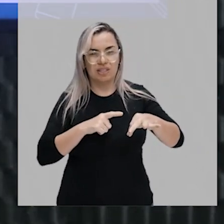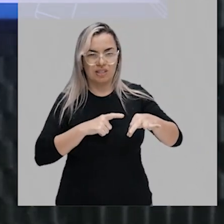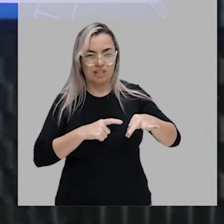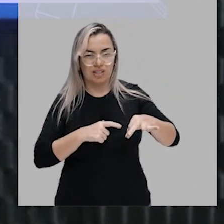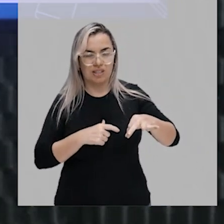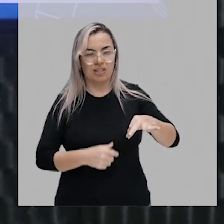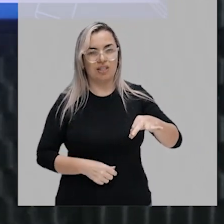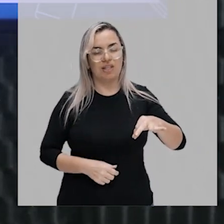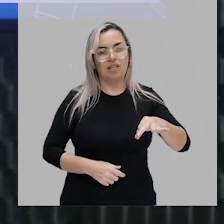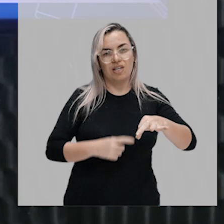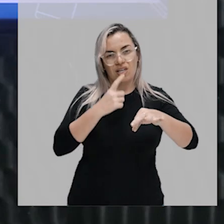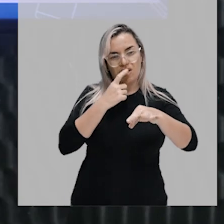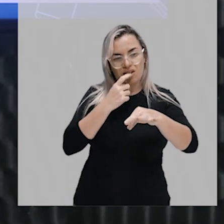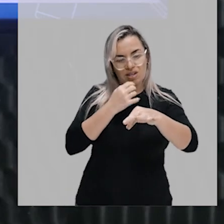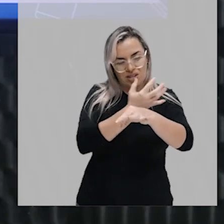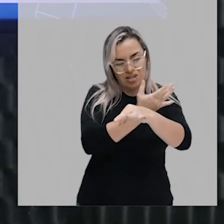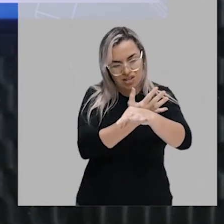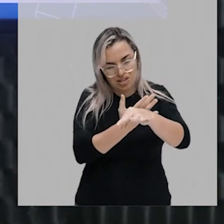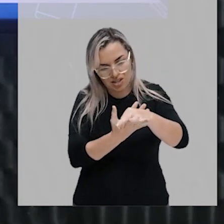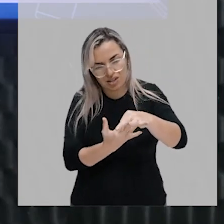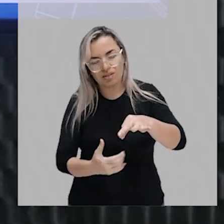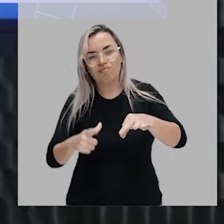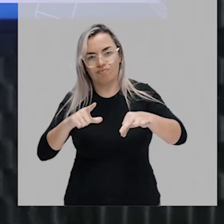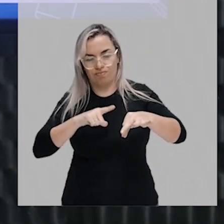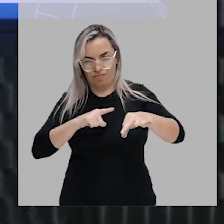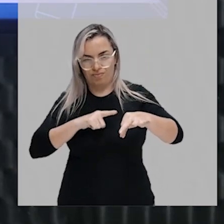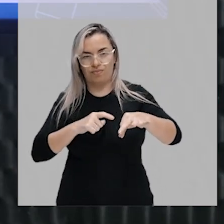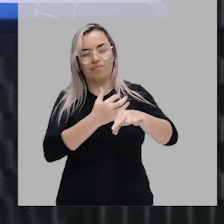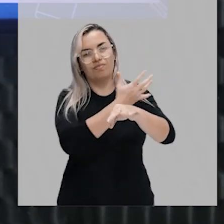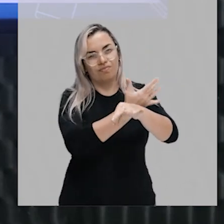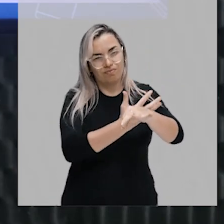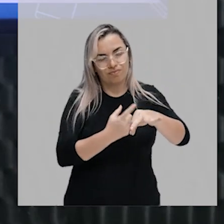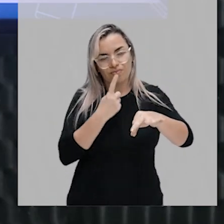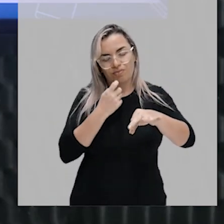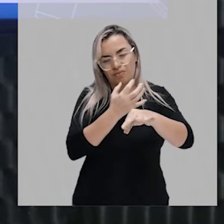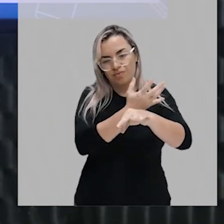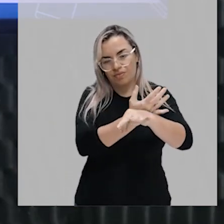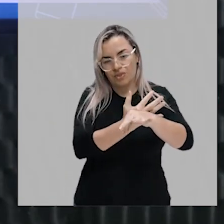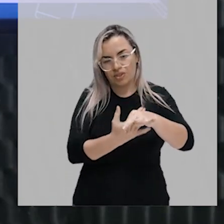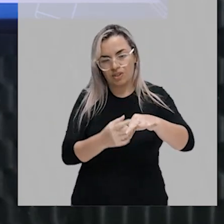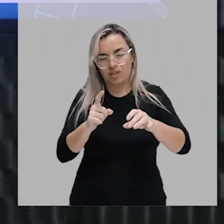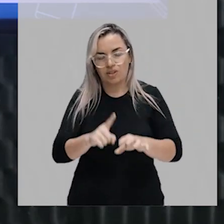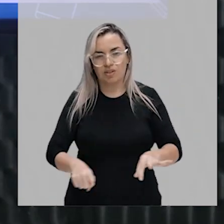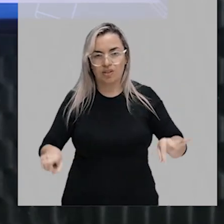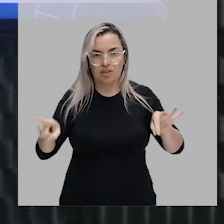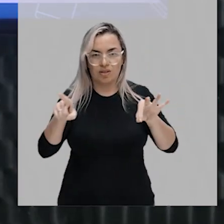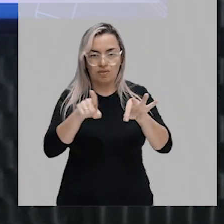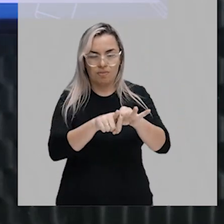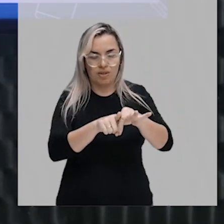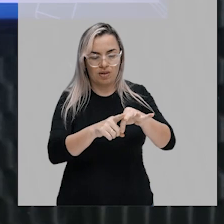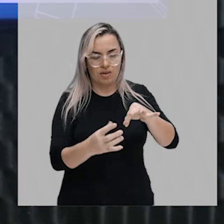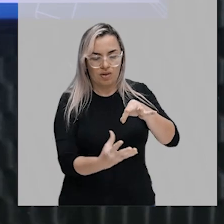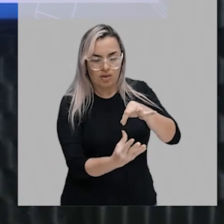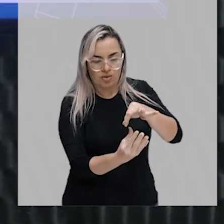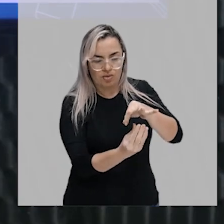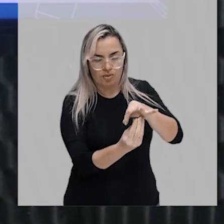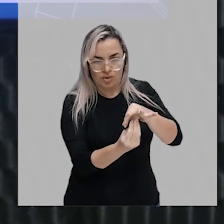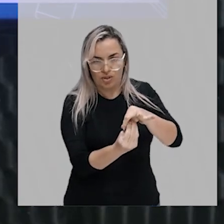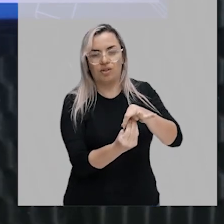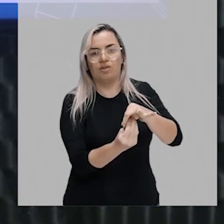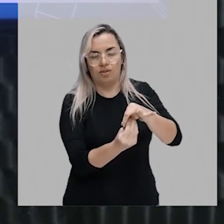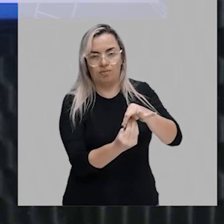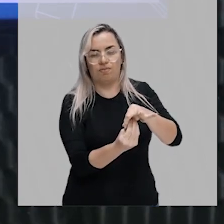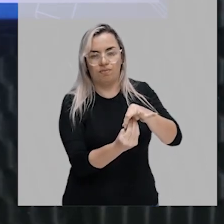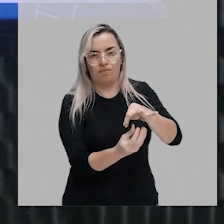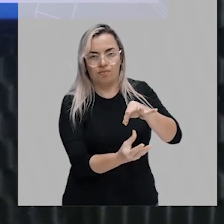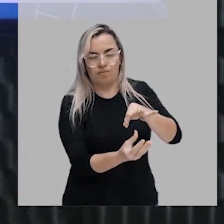Ok, pessoal? Algumas mulheres elas podem ter esse ímen aqui, pode fechar totalmente essa abertura, tá? Vaginal.